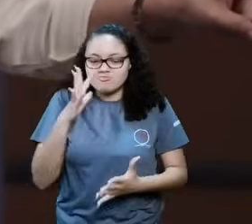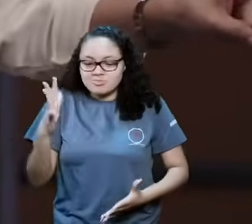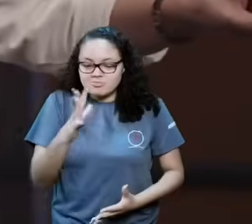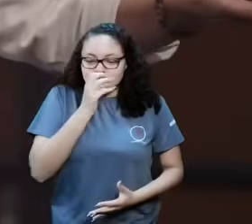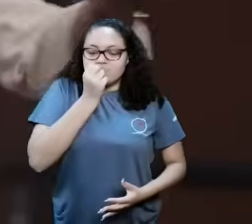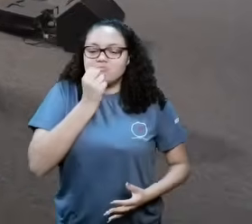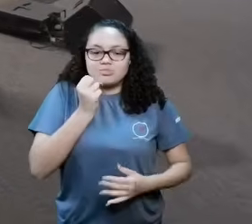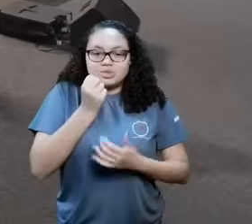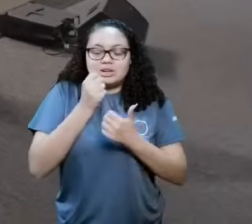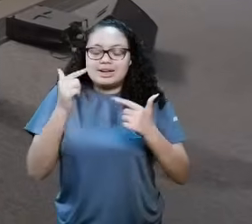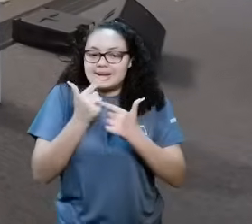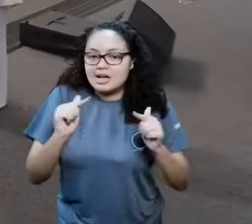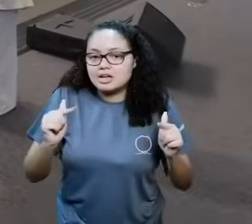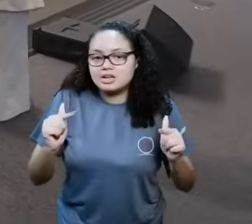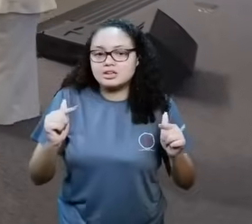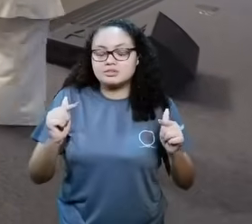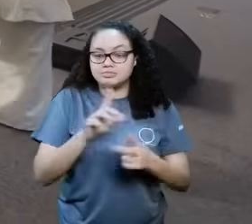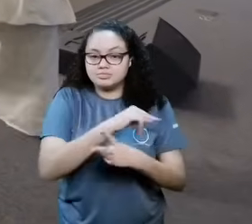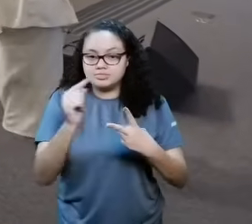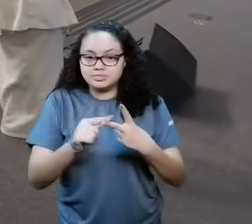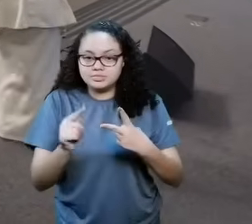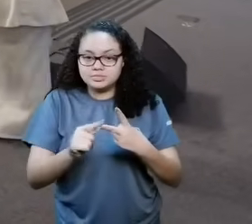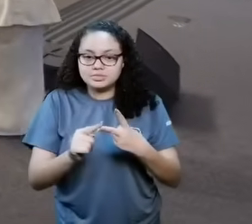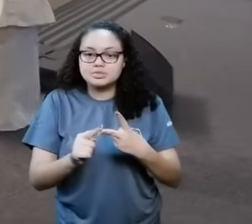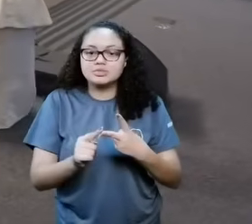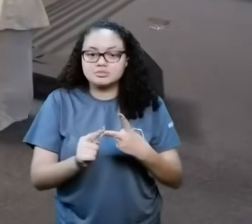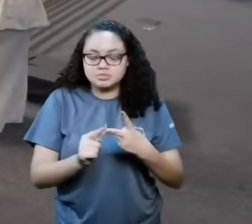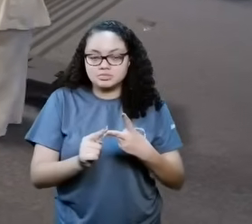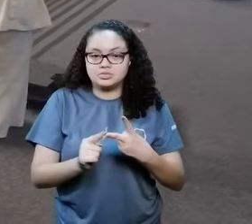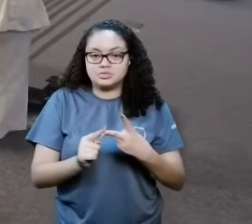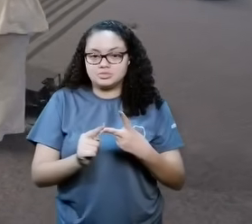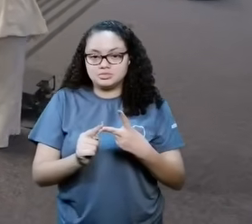sufocar. Segunda coisa,